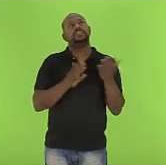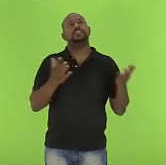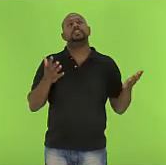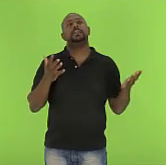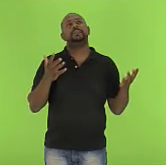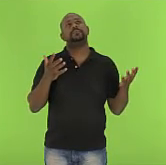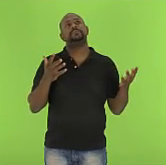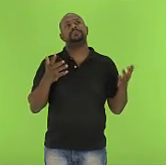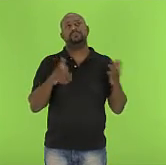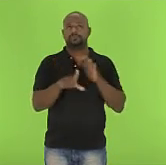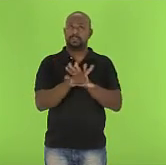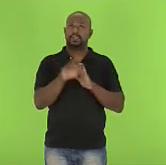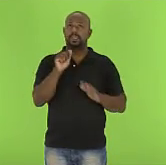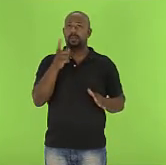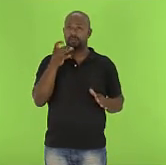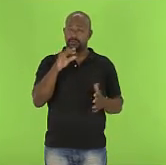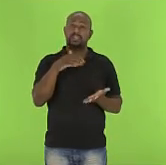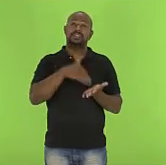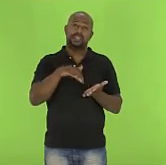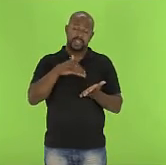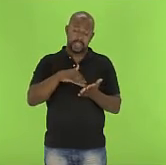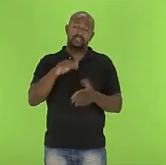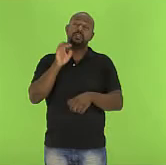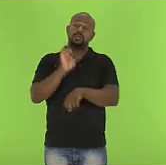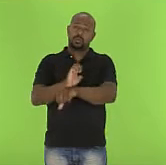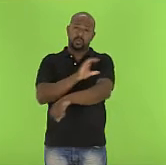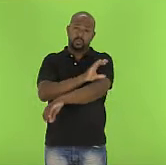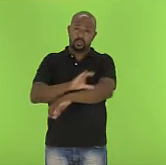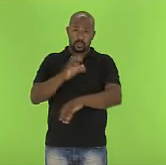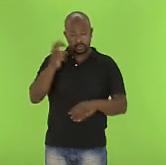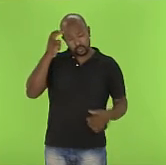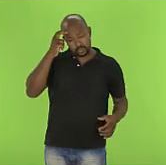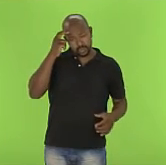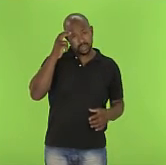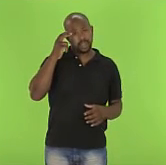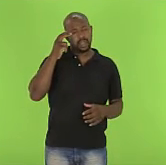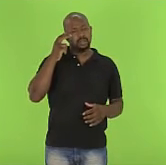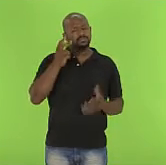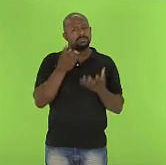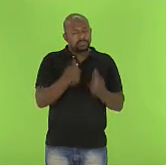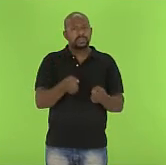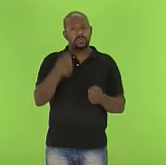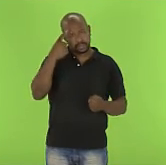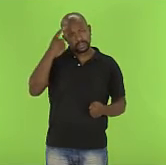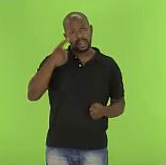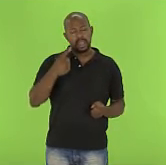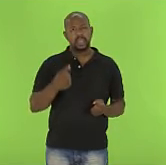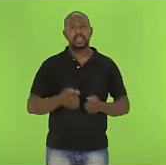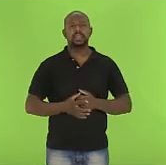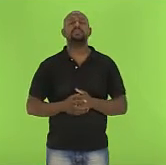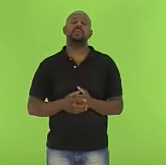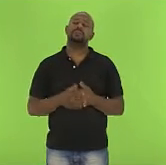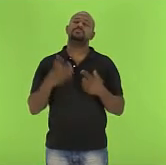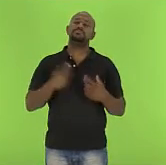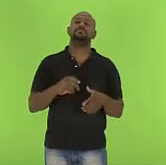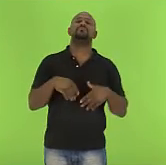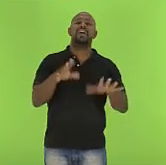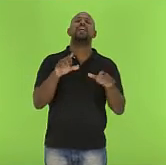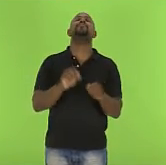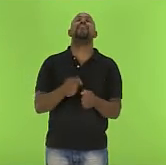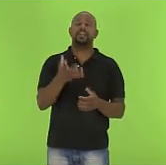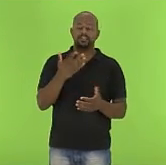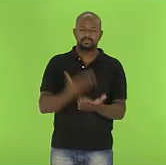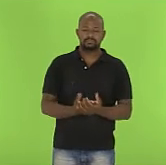E já que a Lei Aldir Blanc, a Secretaria Estadual de Cultura, comprou essa ideia do tipo, vai